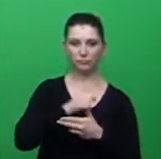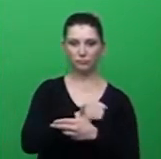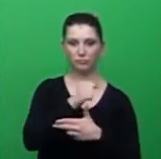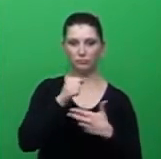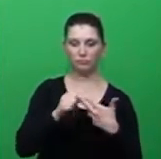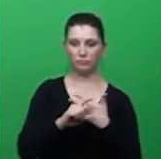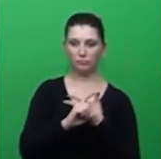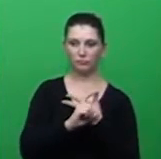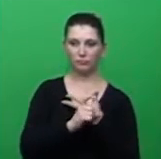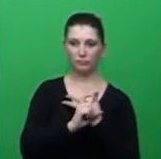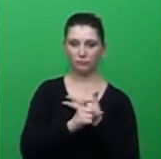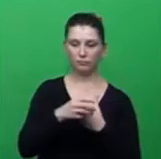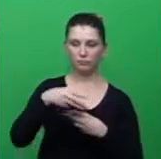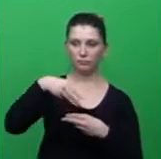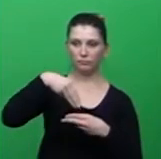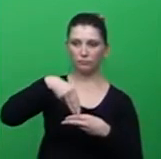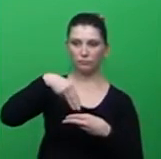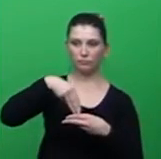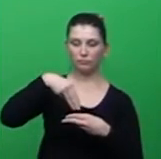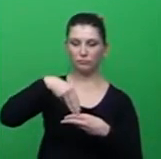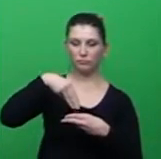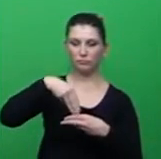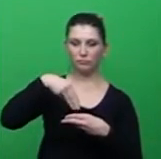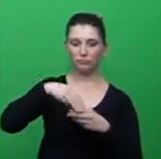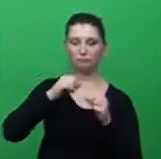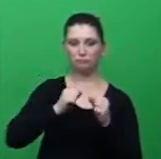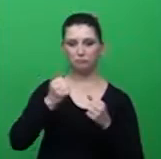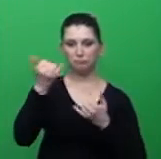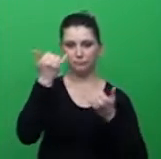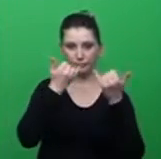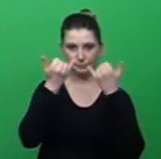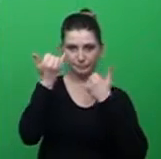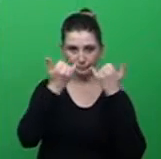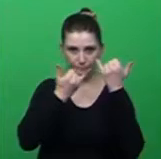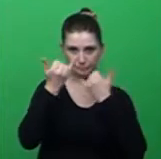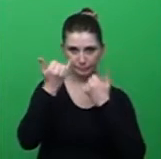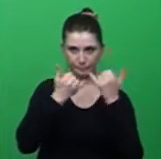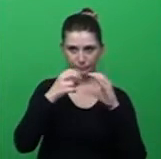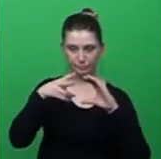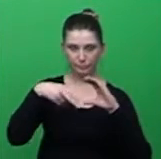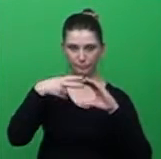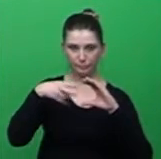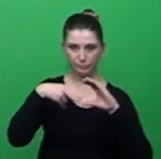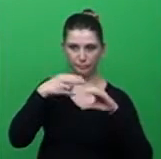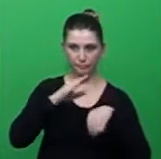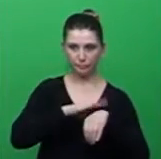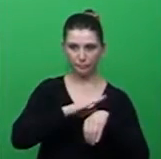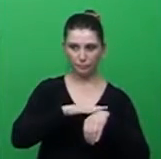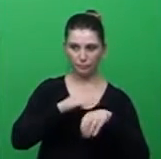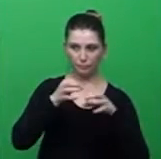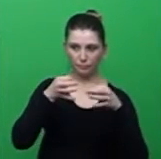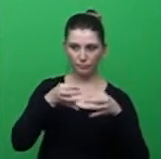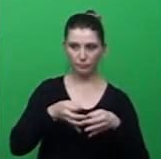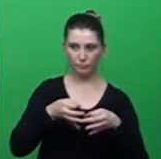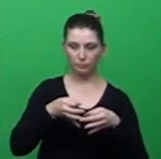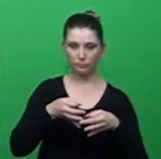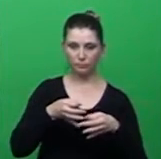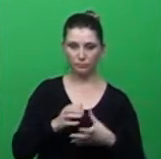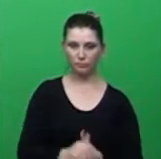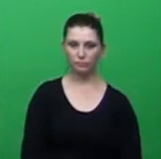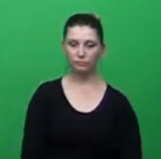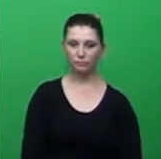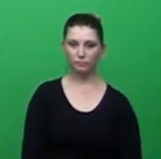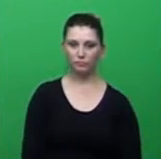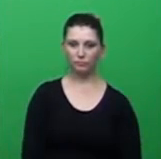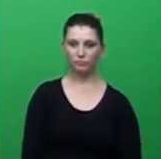Executivo Municipal para que seja informada essa Casa Legislativa no prazo regimental qual o procedimento